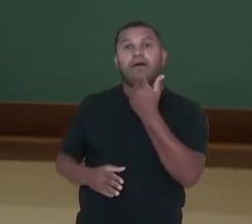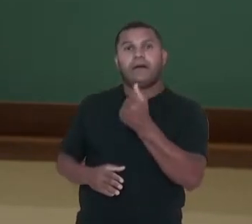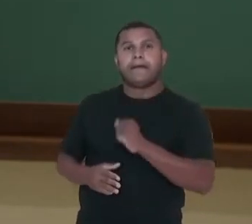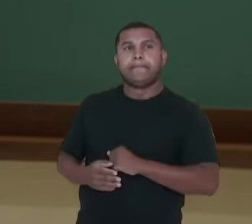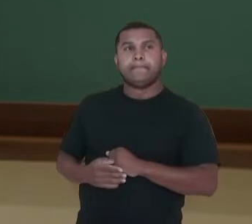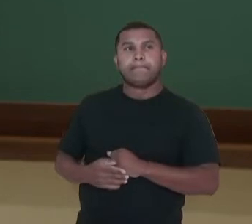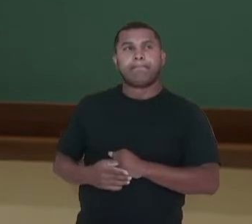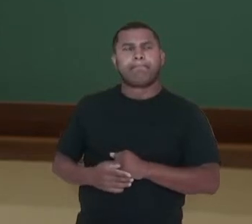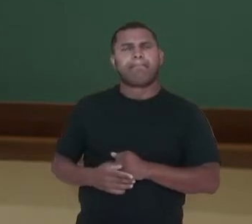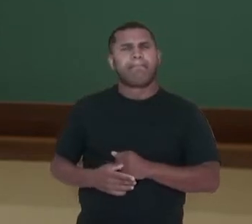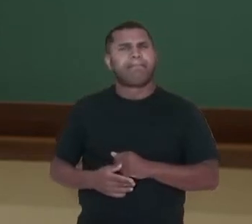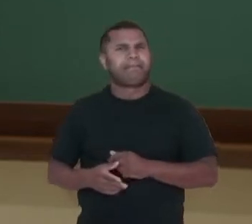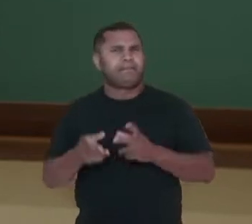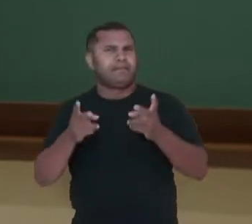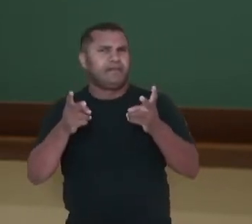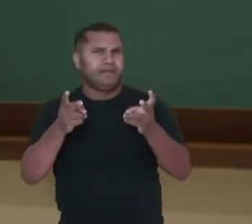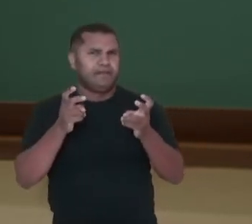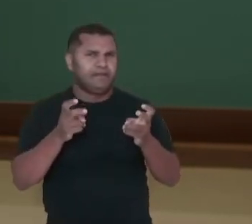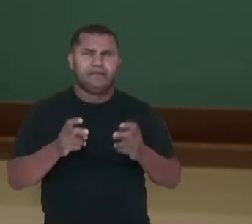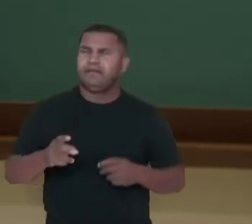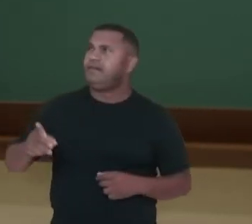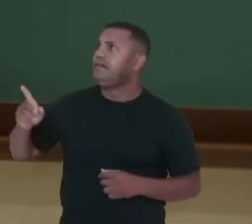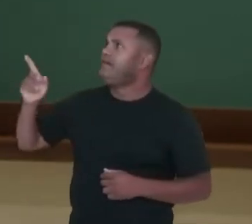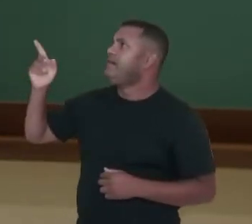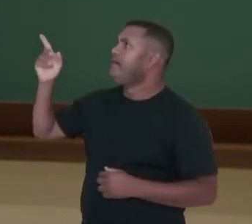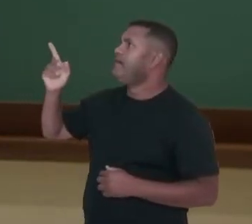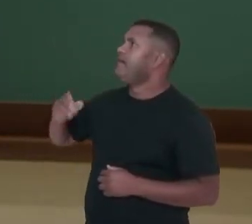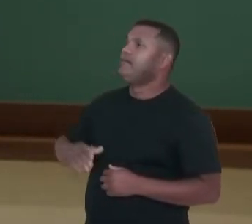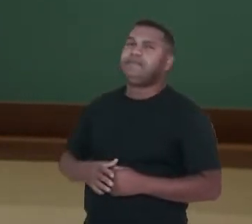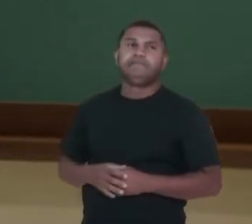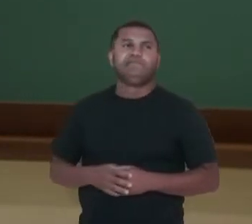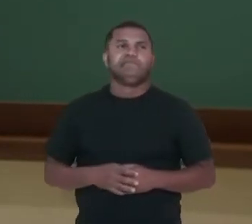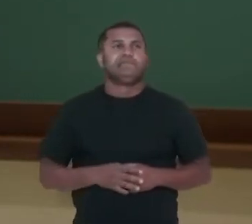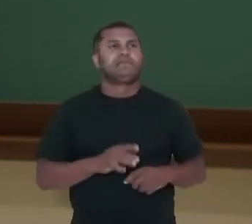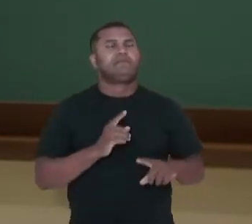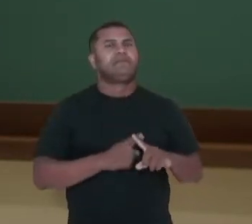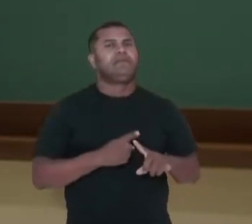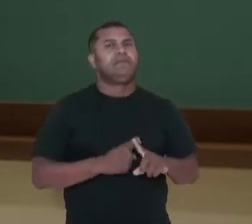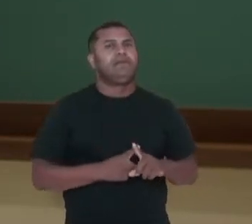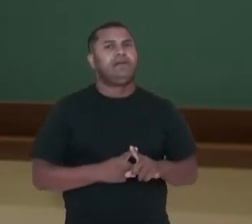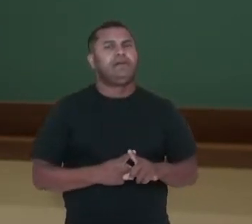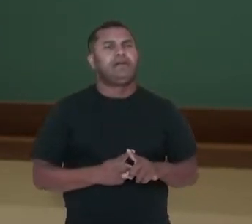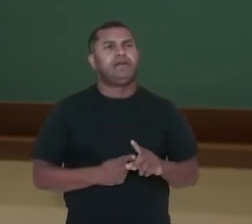duas imagens. Por que você acha que essa simples